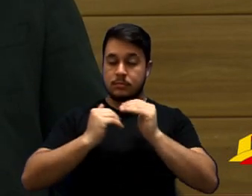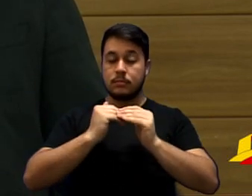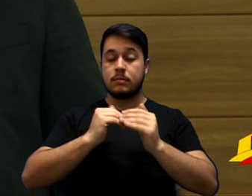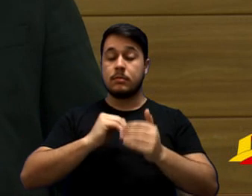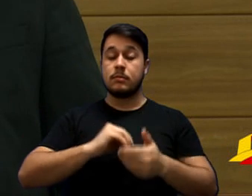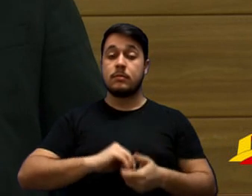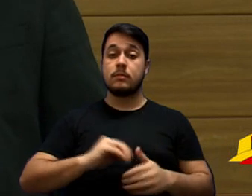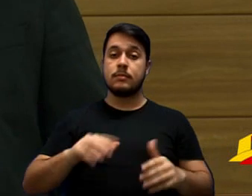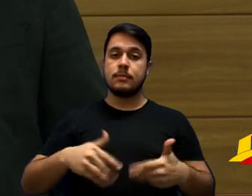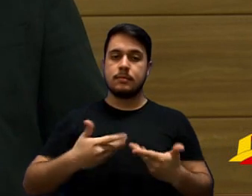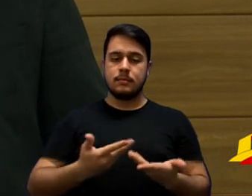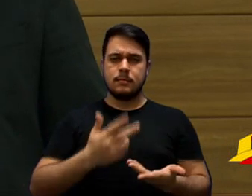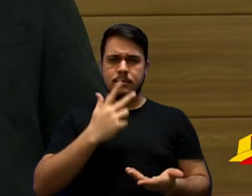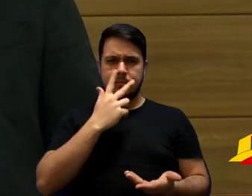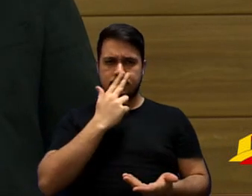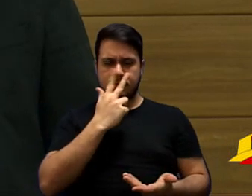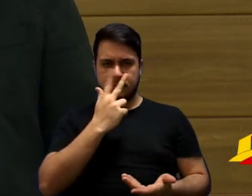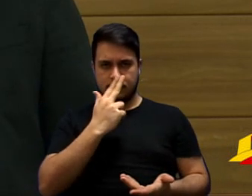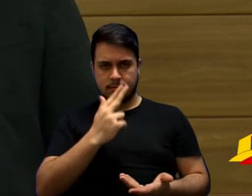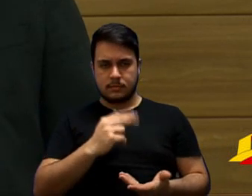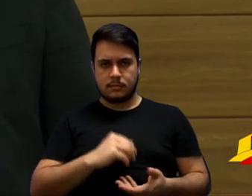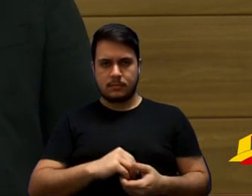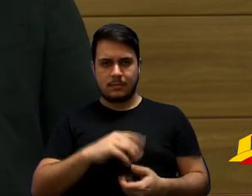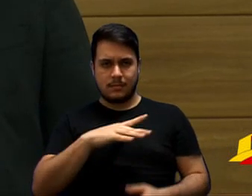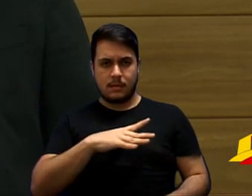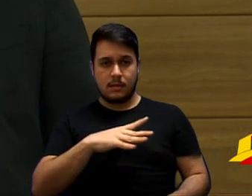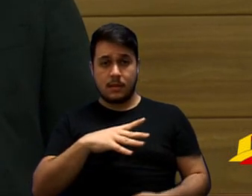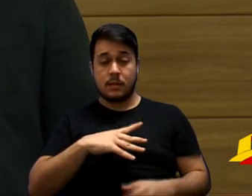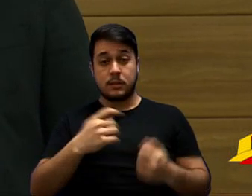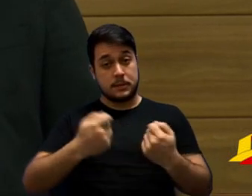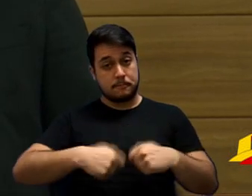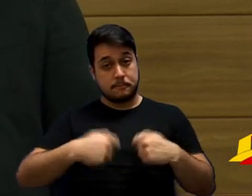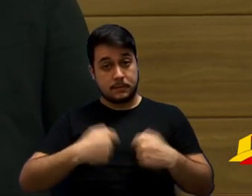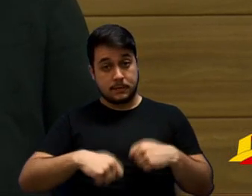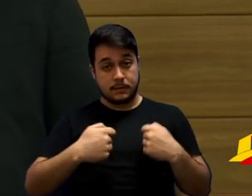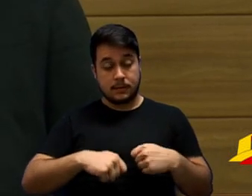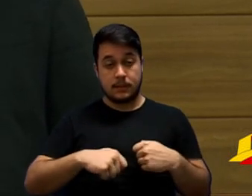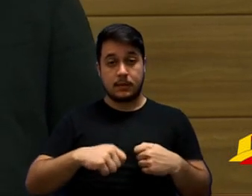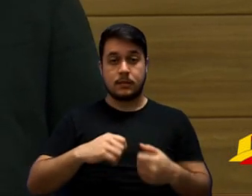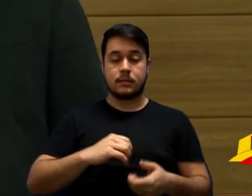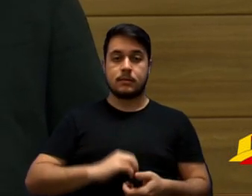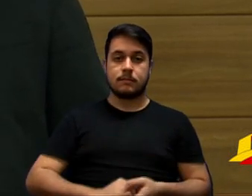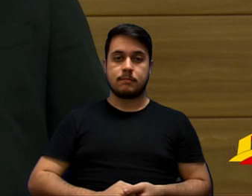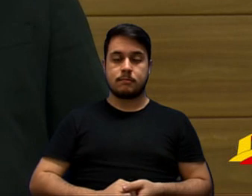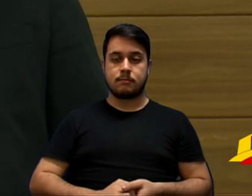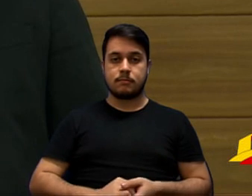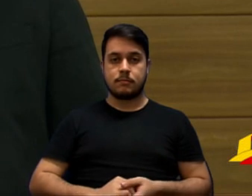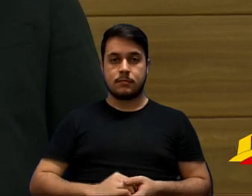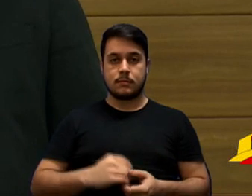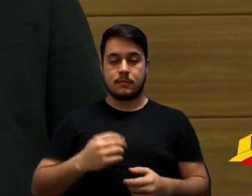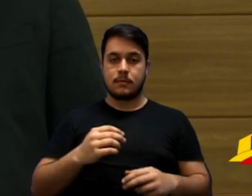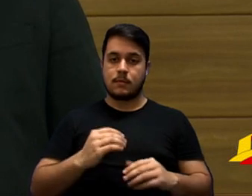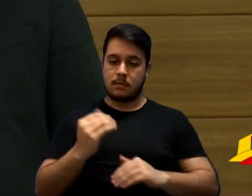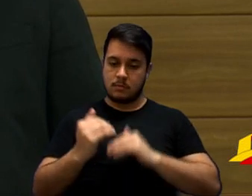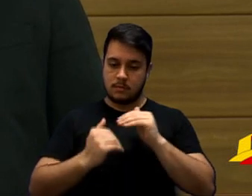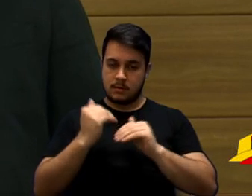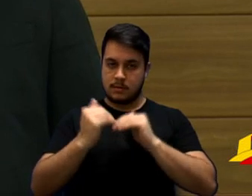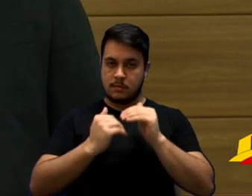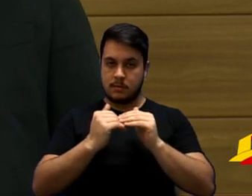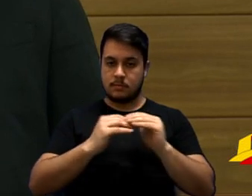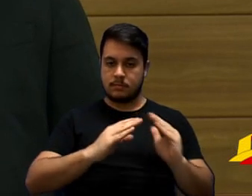então assim me parece que demanda a cidade por se ela nem parece que tem essa demanda por uma por crescimento imobiliário